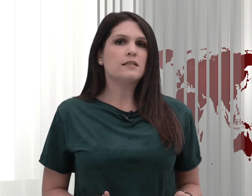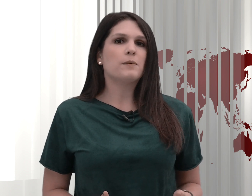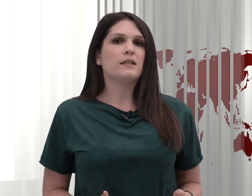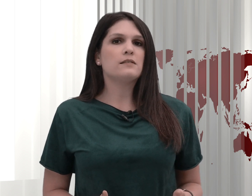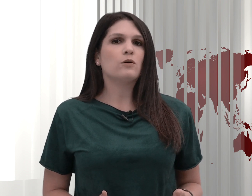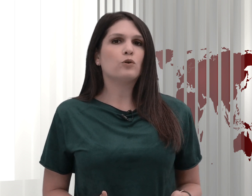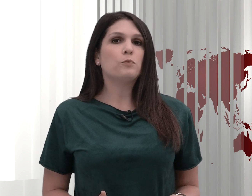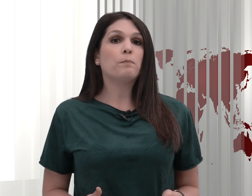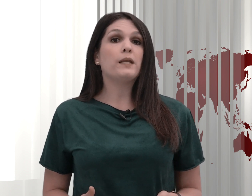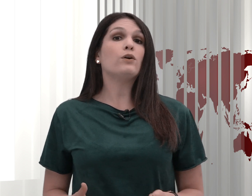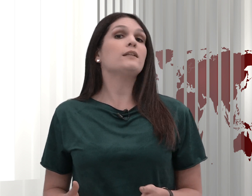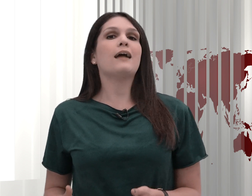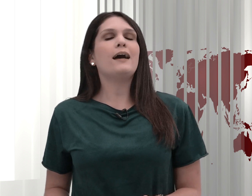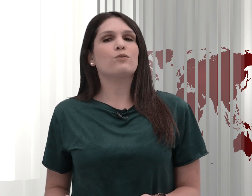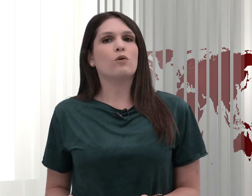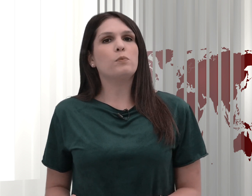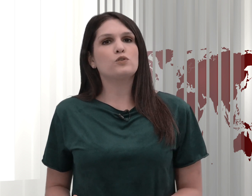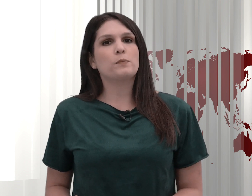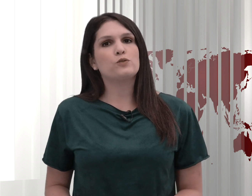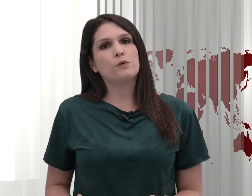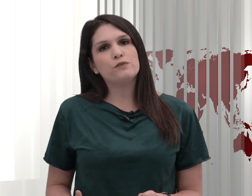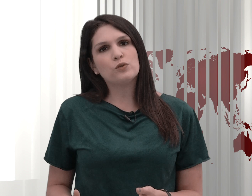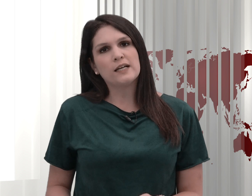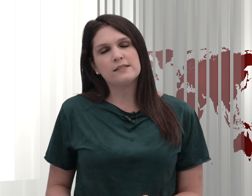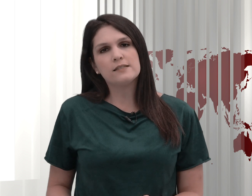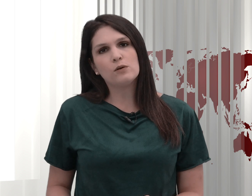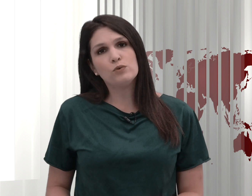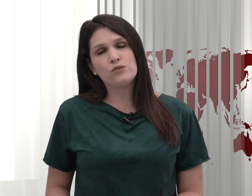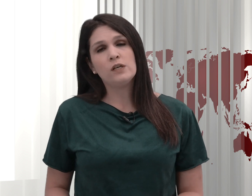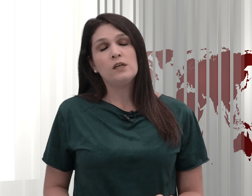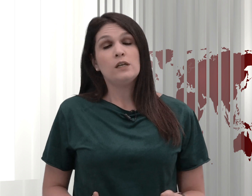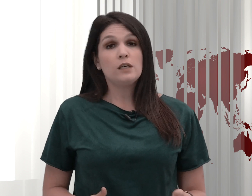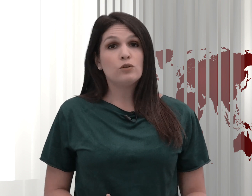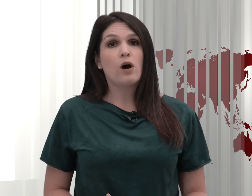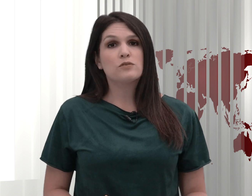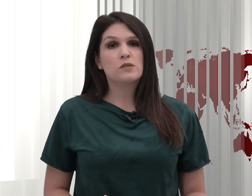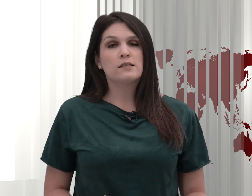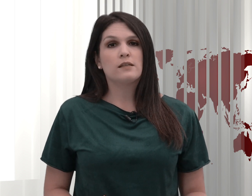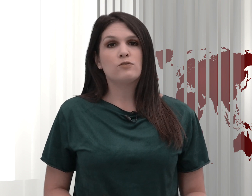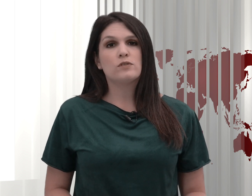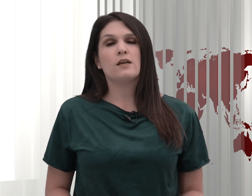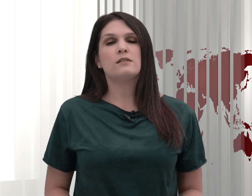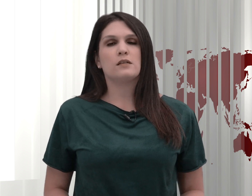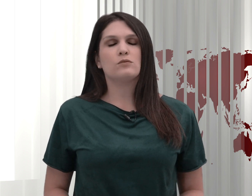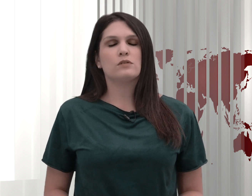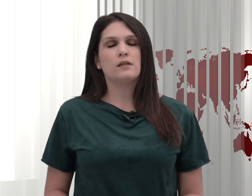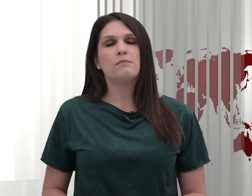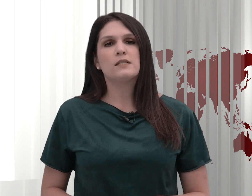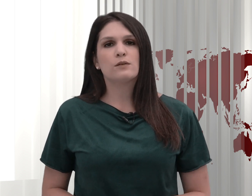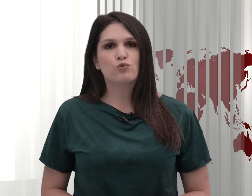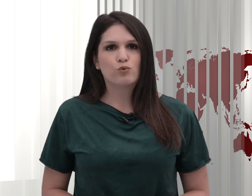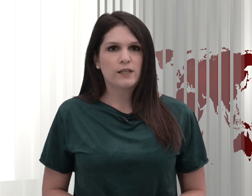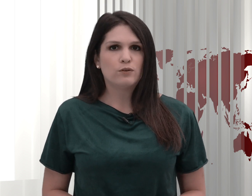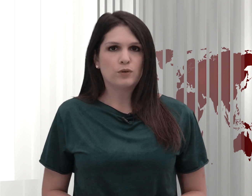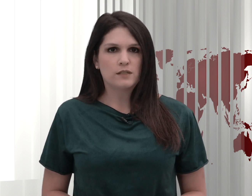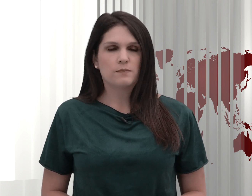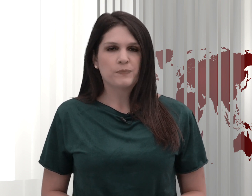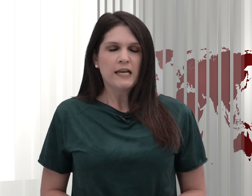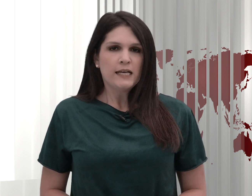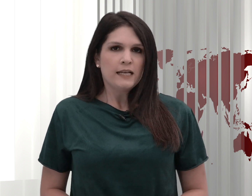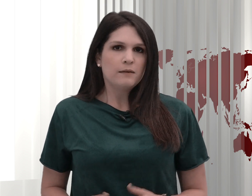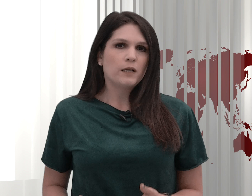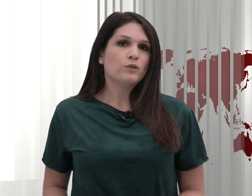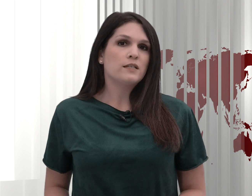também aqueles que pertencem ao grupo prioritário, composto pelos profissionais da saúde e idosos residentes em asilos e também seus